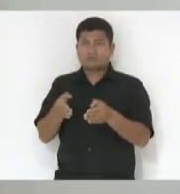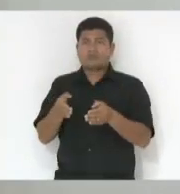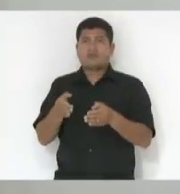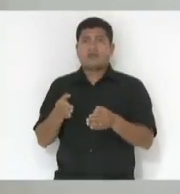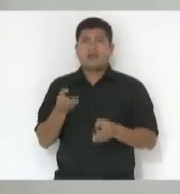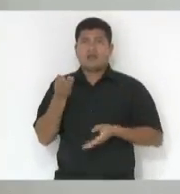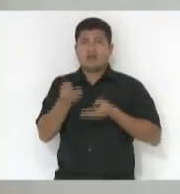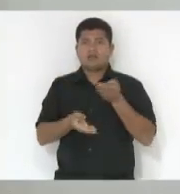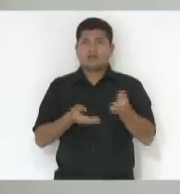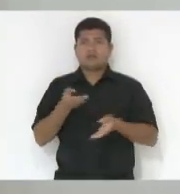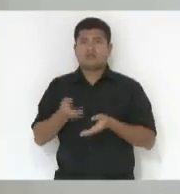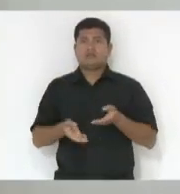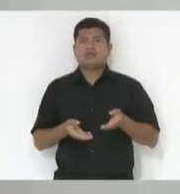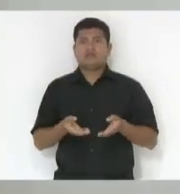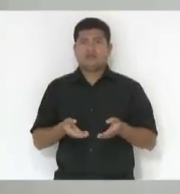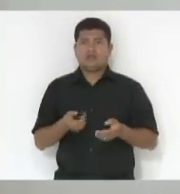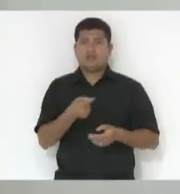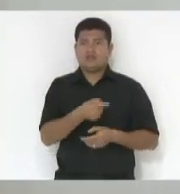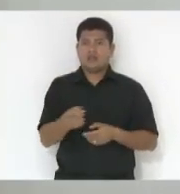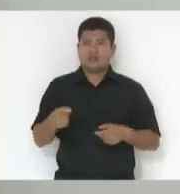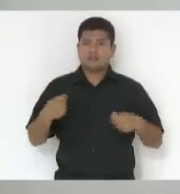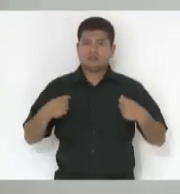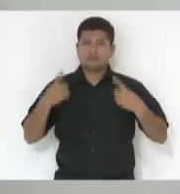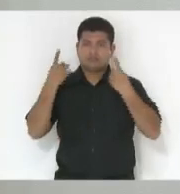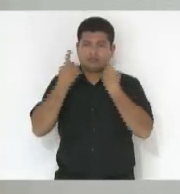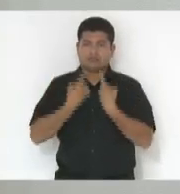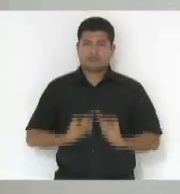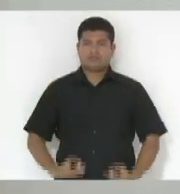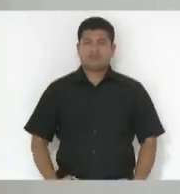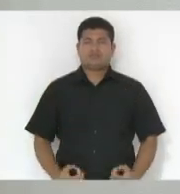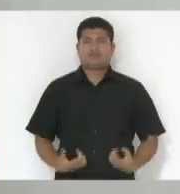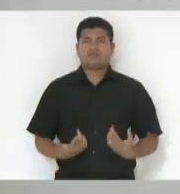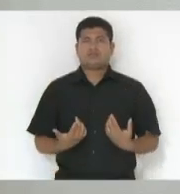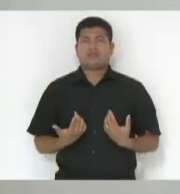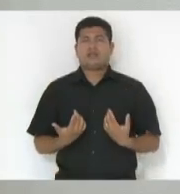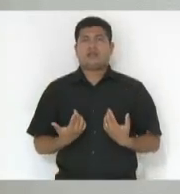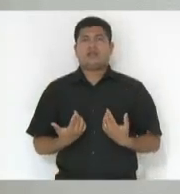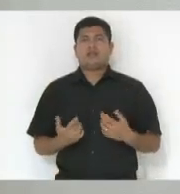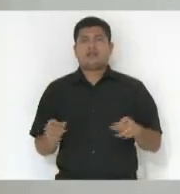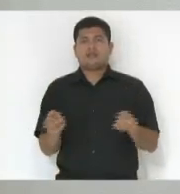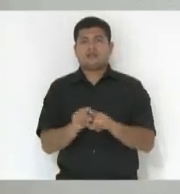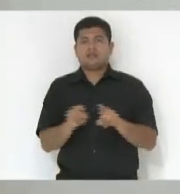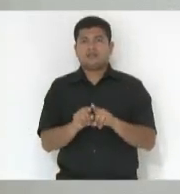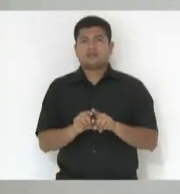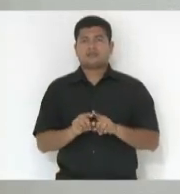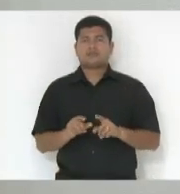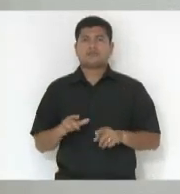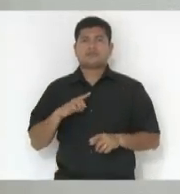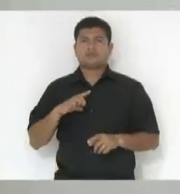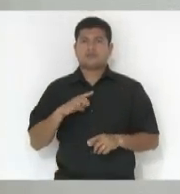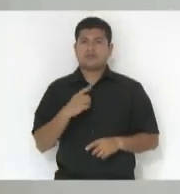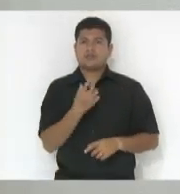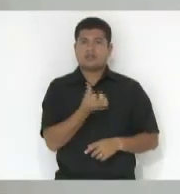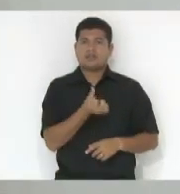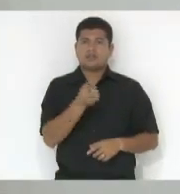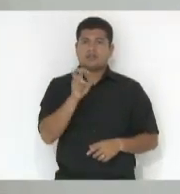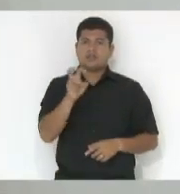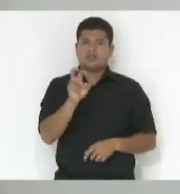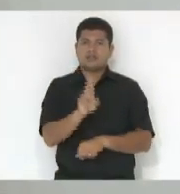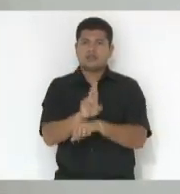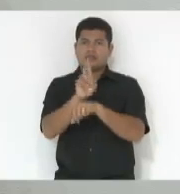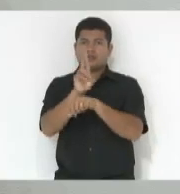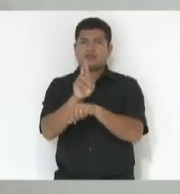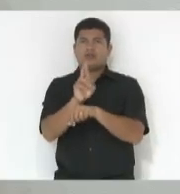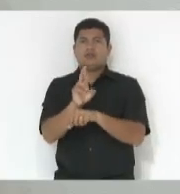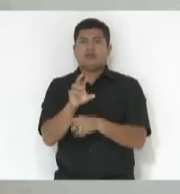catarinenses portadores de necessidades especiais. Também temos 65 representações da Rede Feminina de Combate